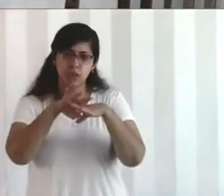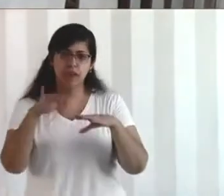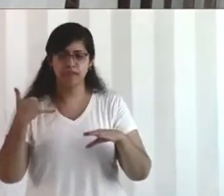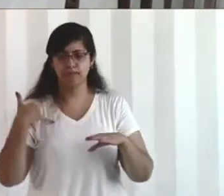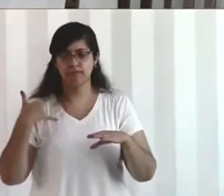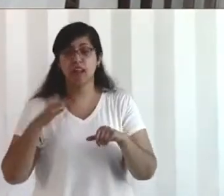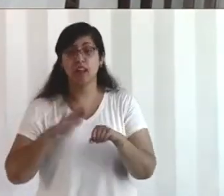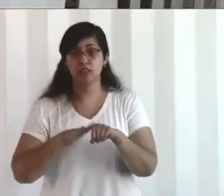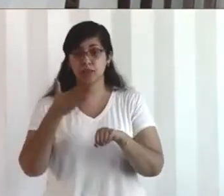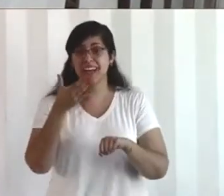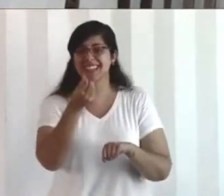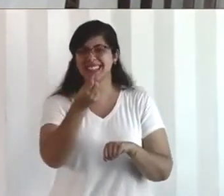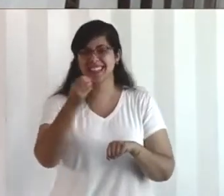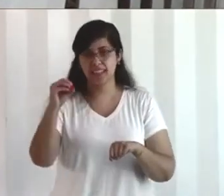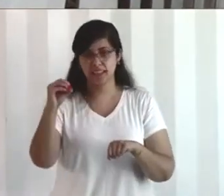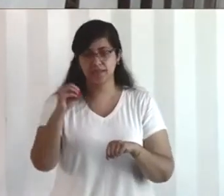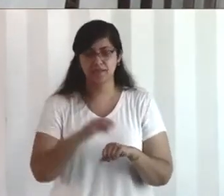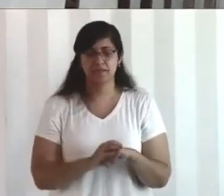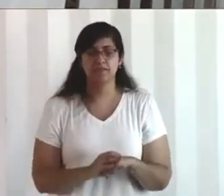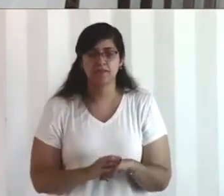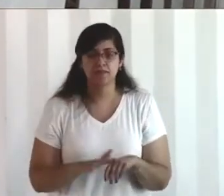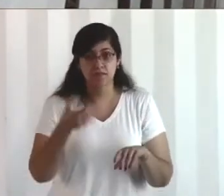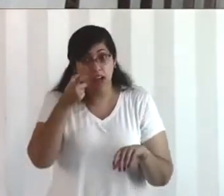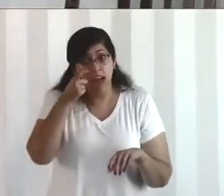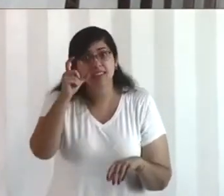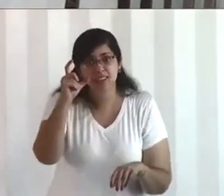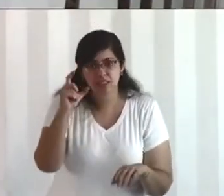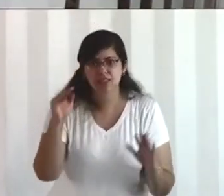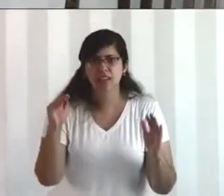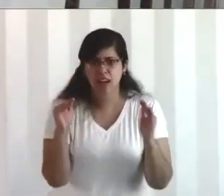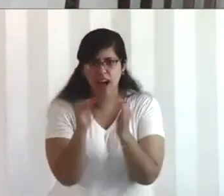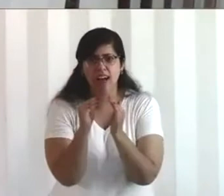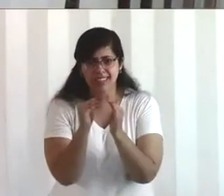participam assim de casa. Mas